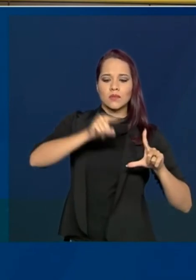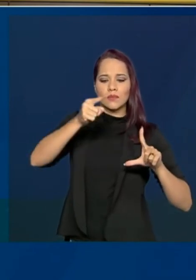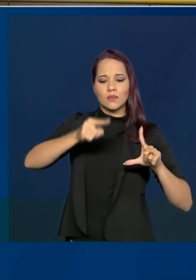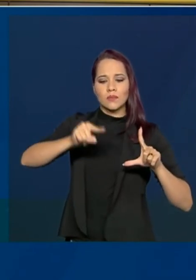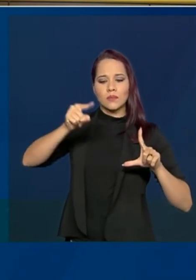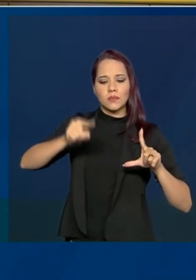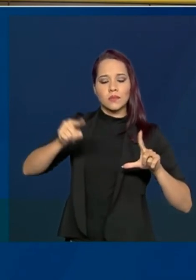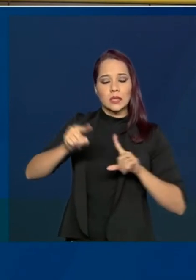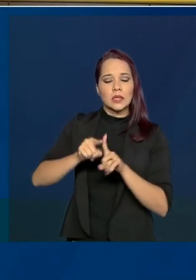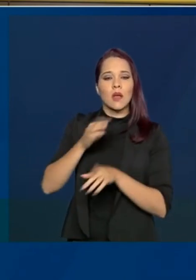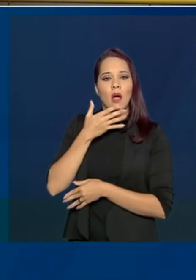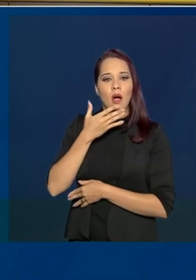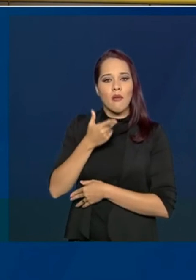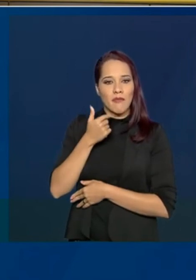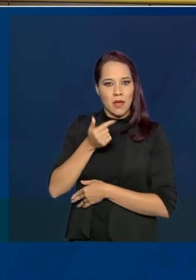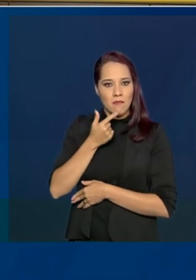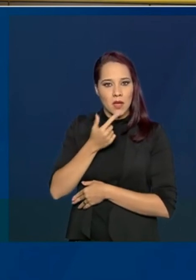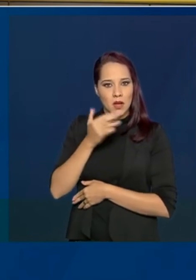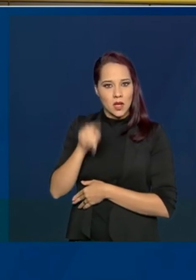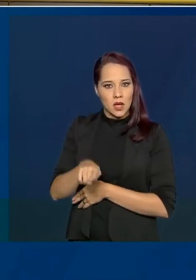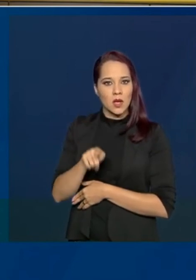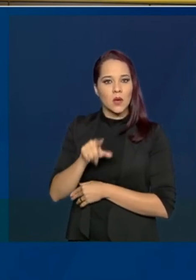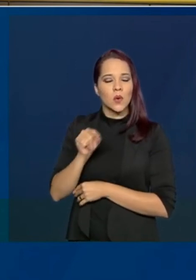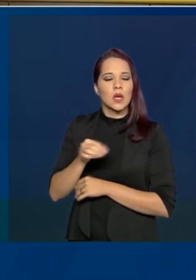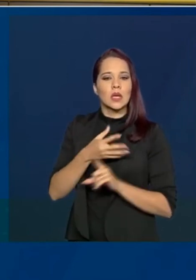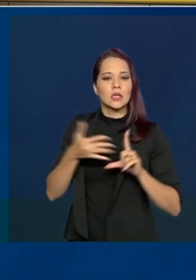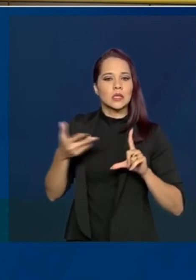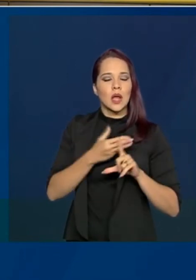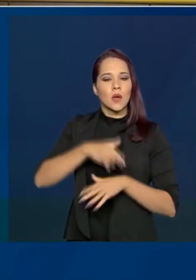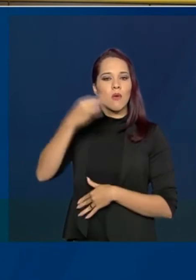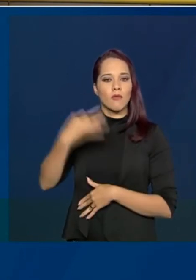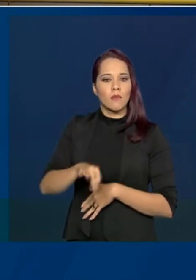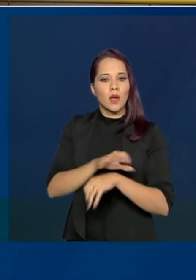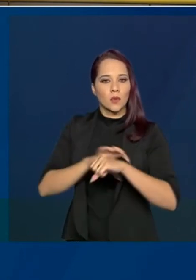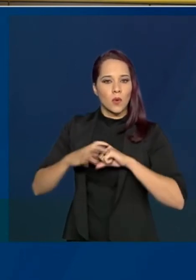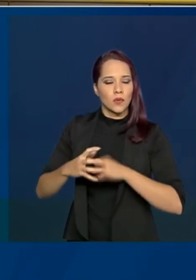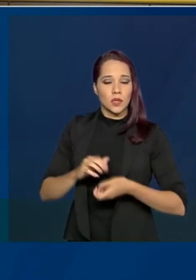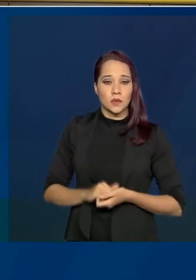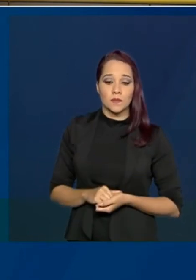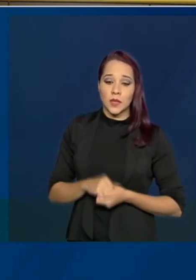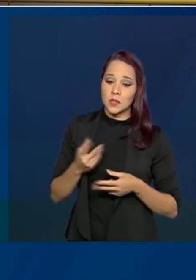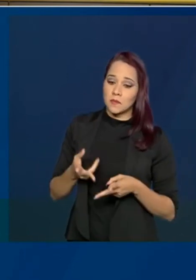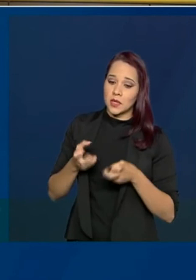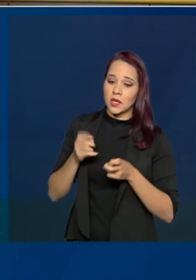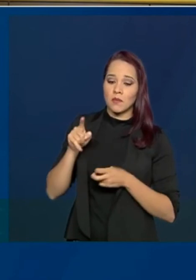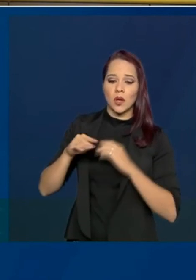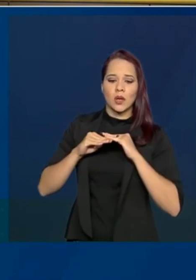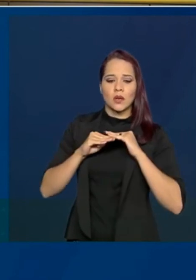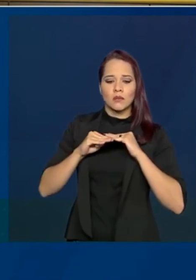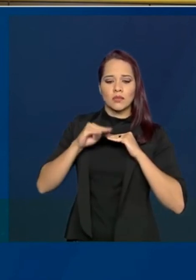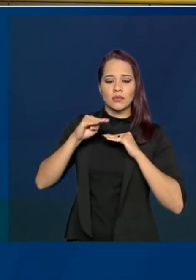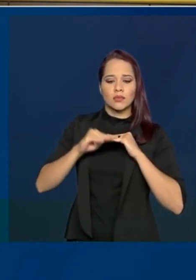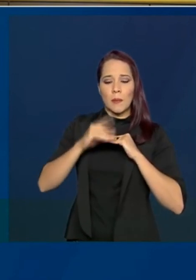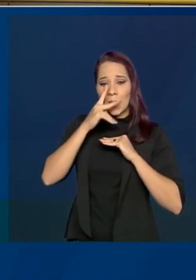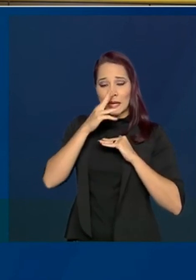que na cor vermelha são os casos de SRAG confirmados por Covid, que a gente vê uma estabilização a